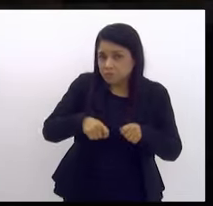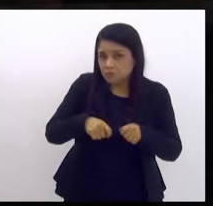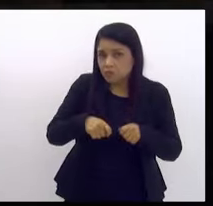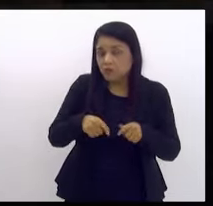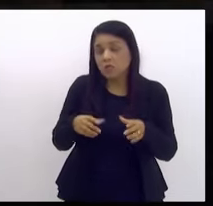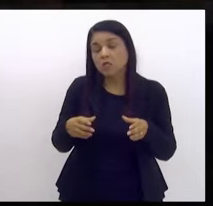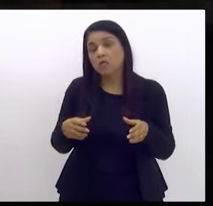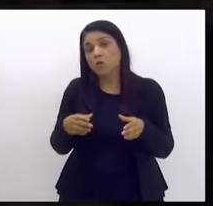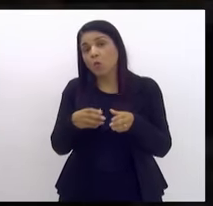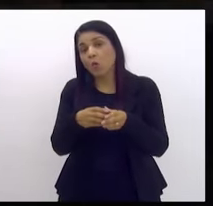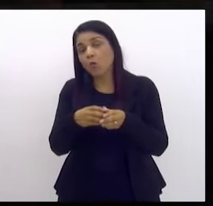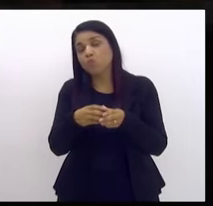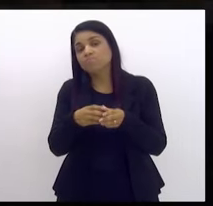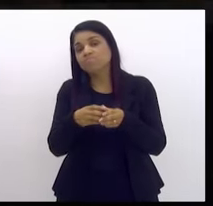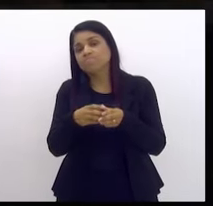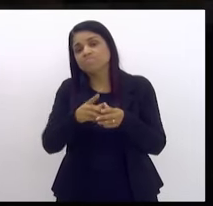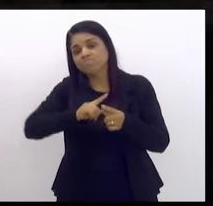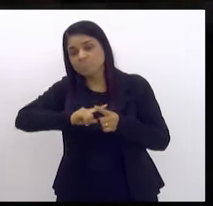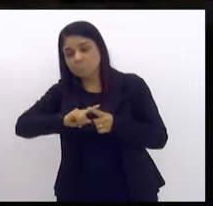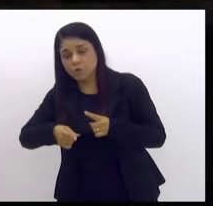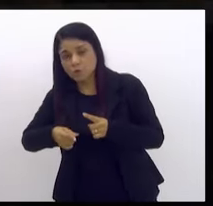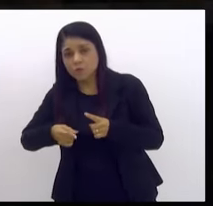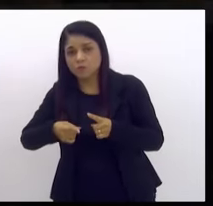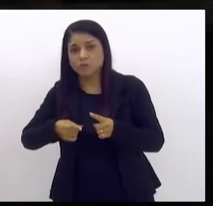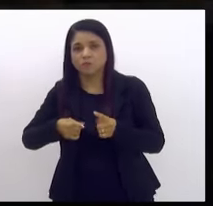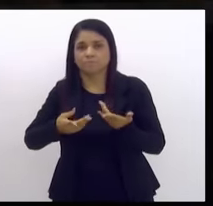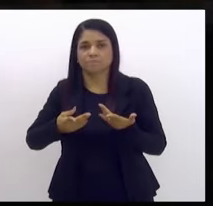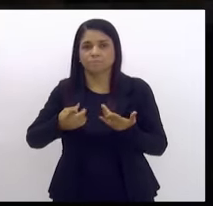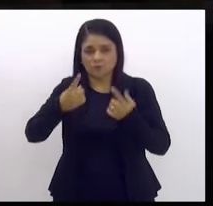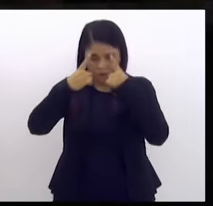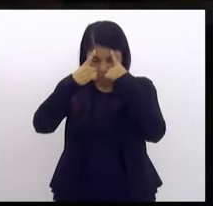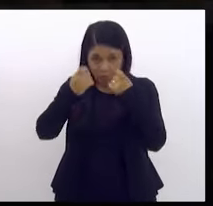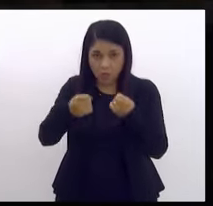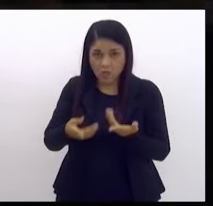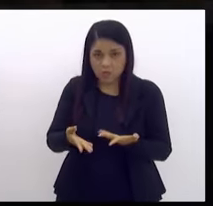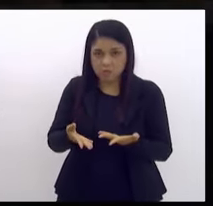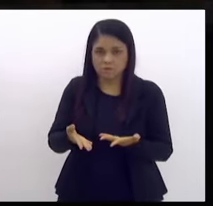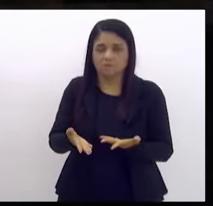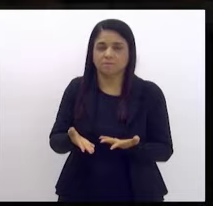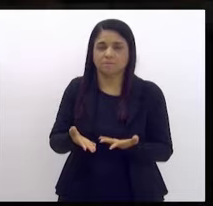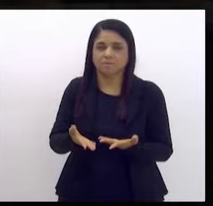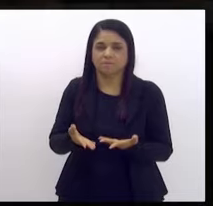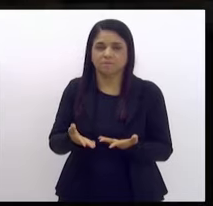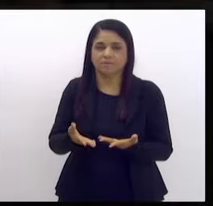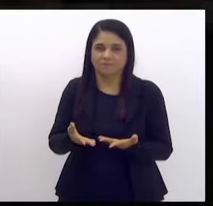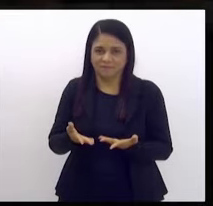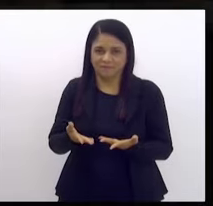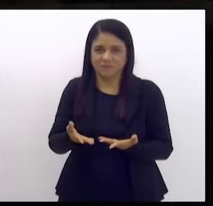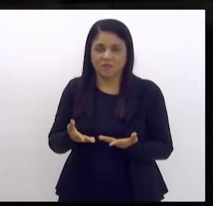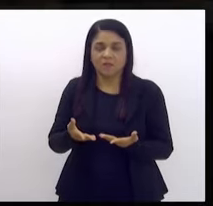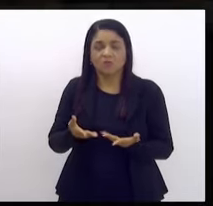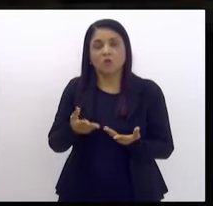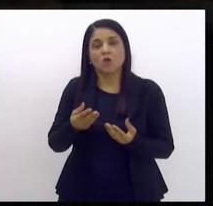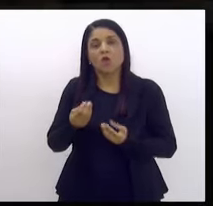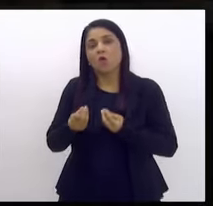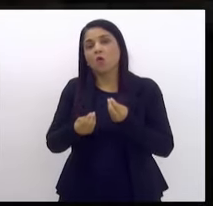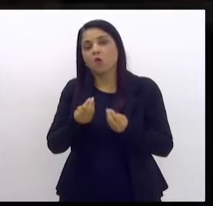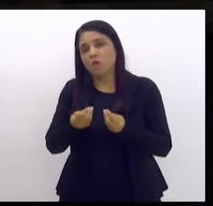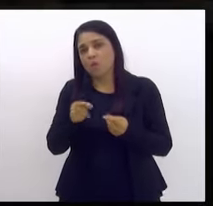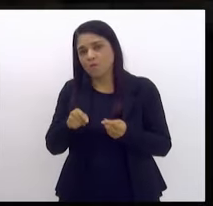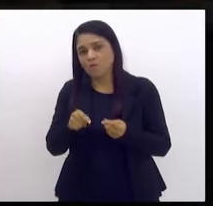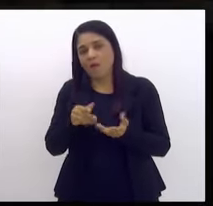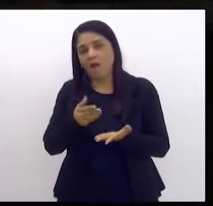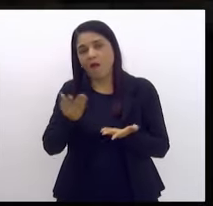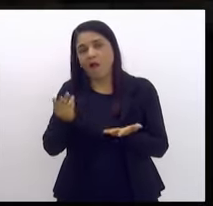ser eivado de massacre, de violência, como foi a forma pela qual nós